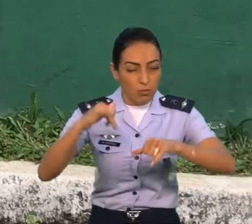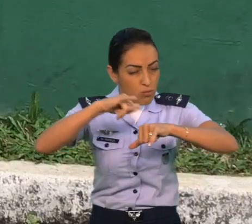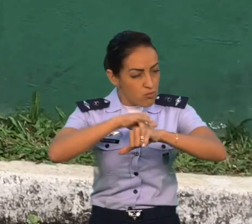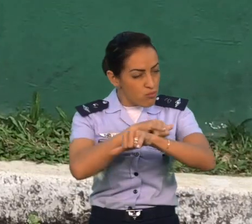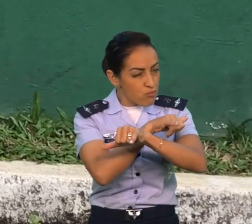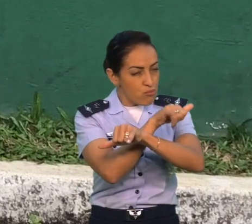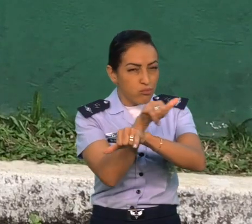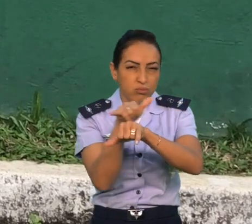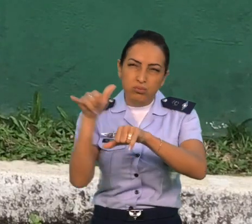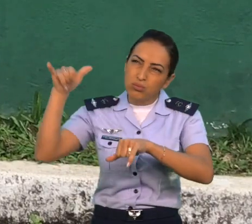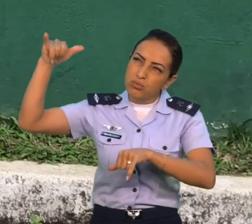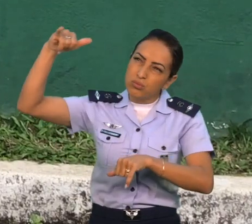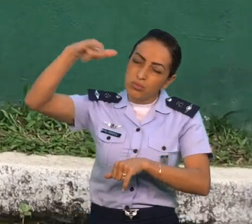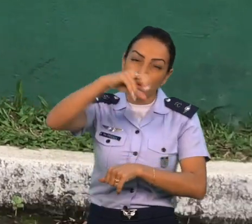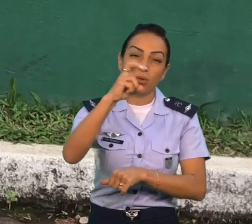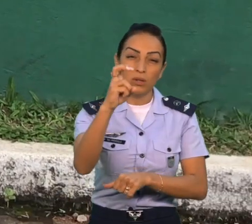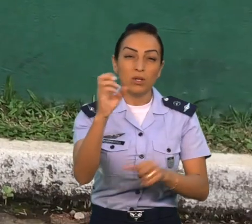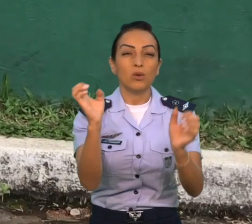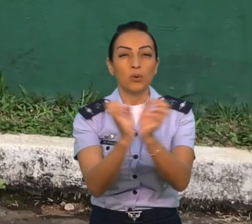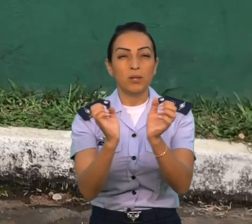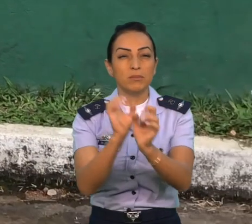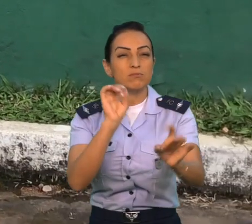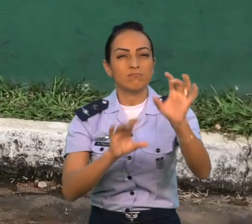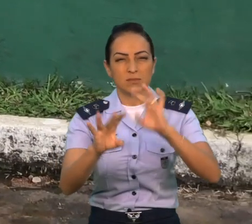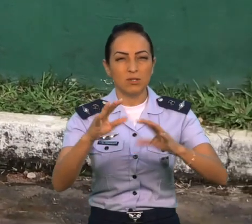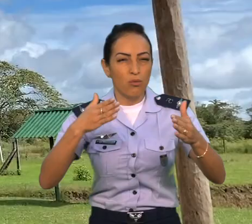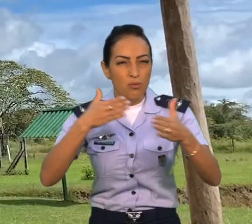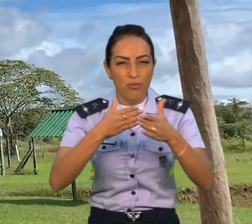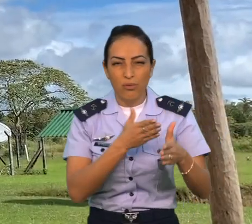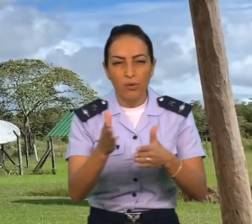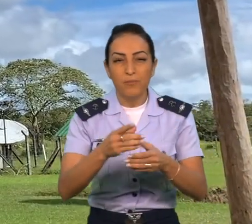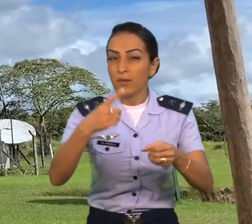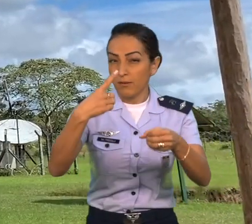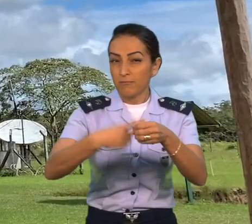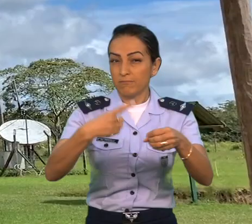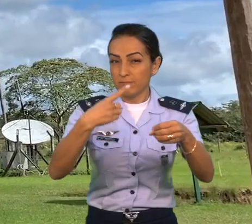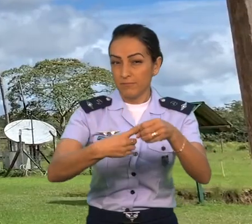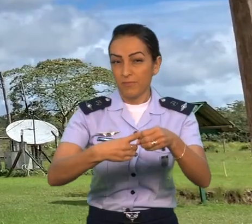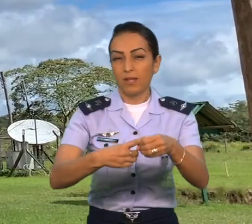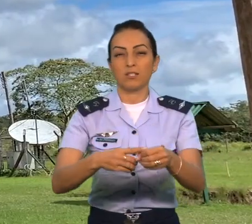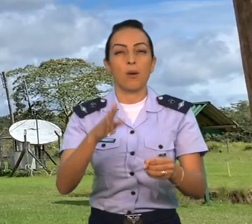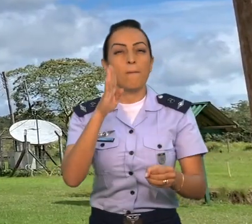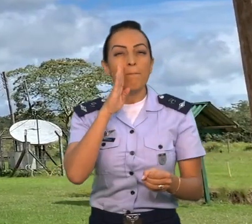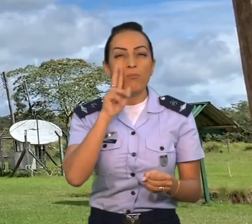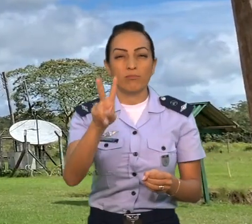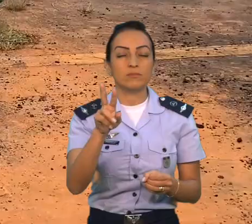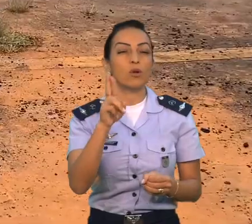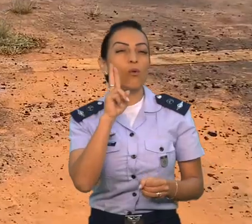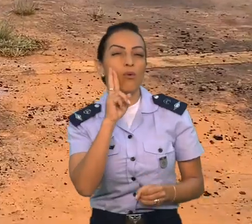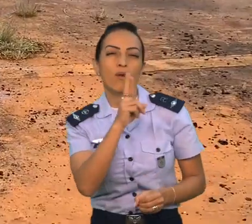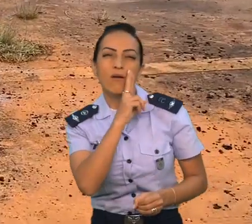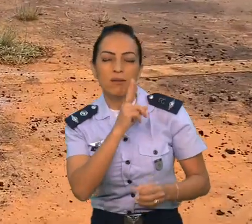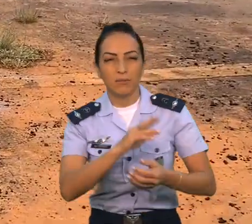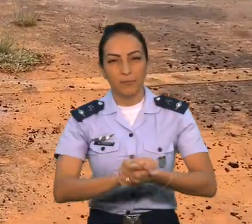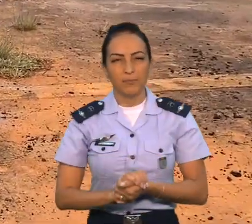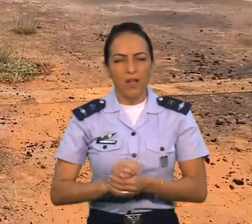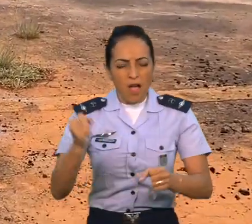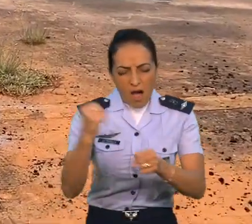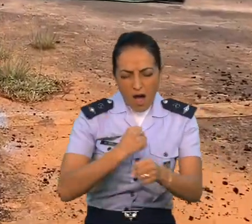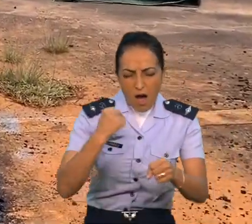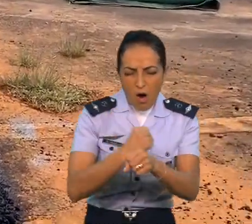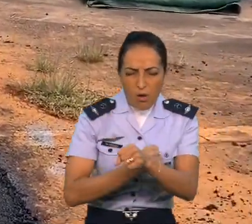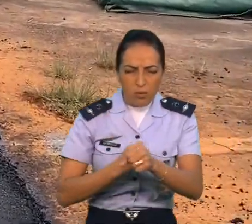e decolagem do 5º Pelotão Especial de Fronteira, localizada em Auaris, em Boa Vista, Roraima. A obra